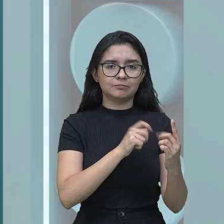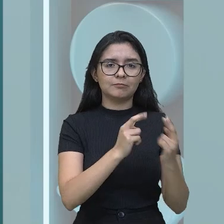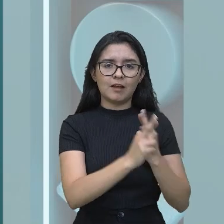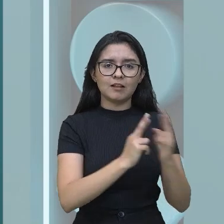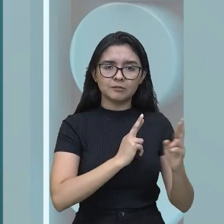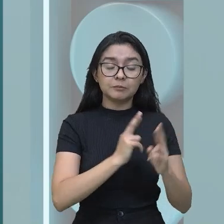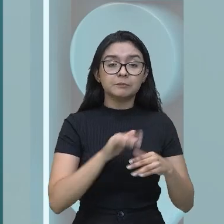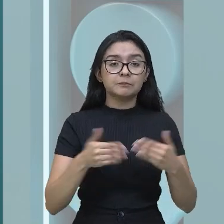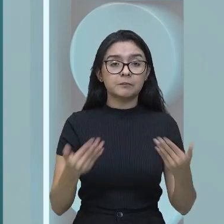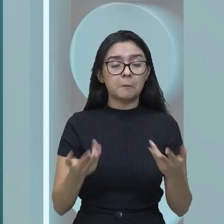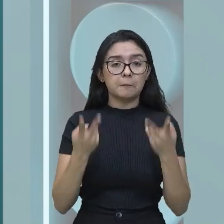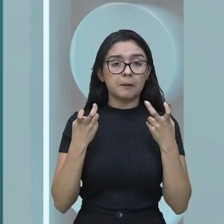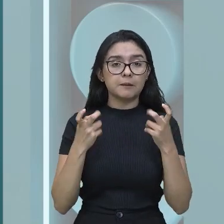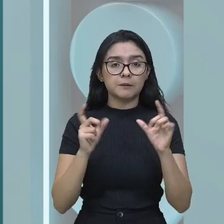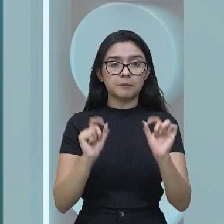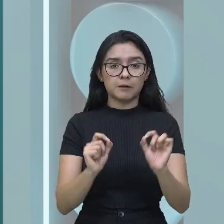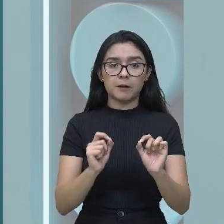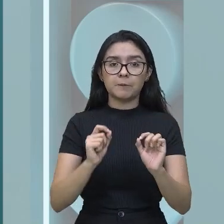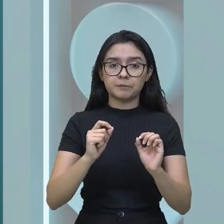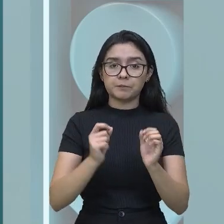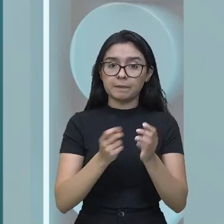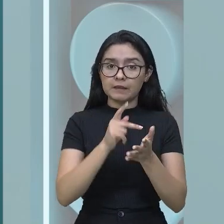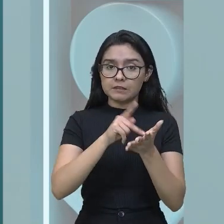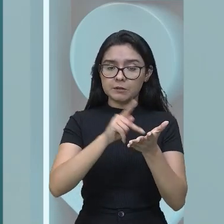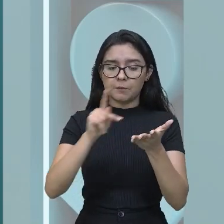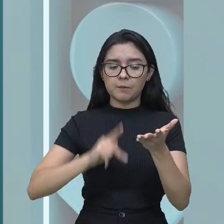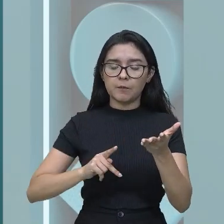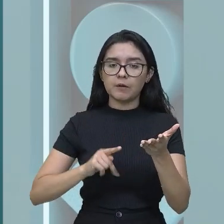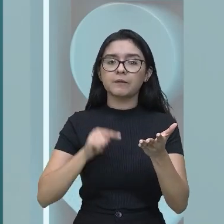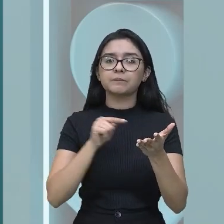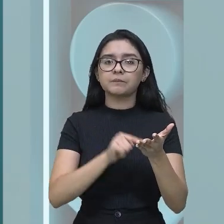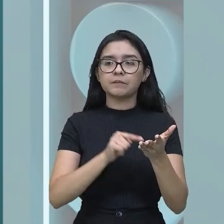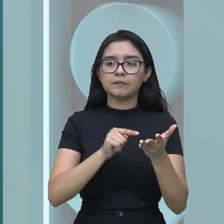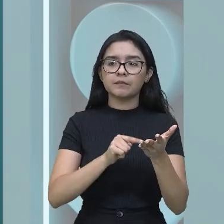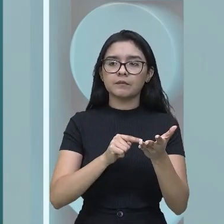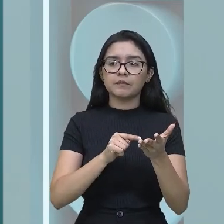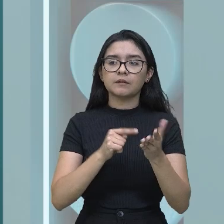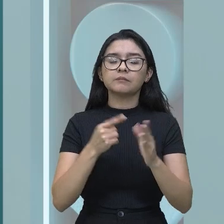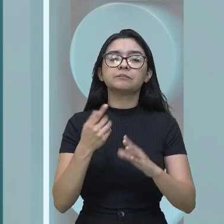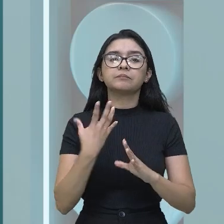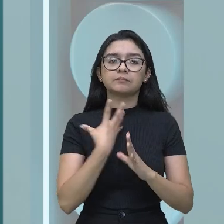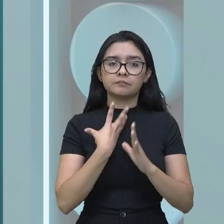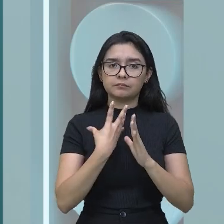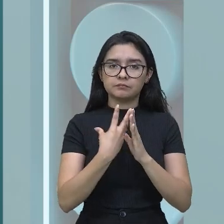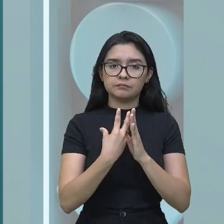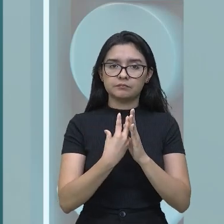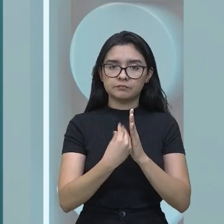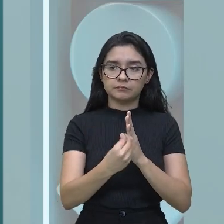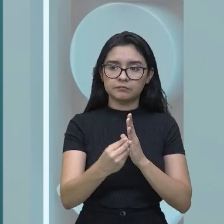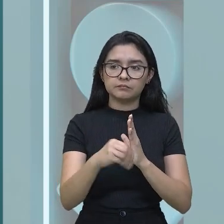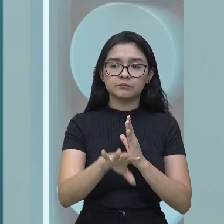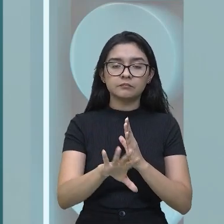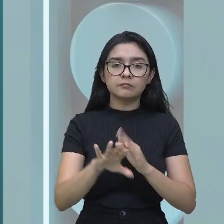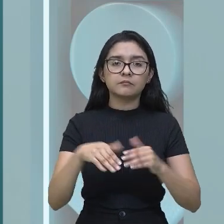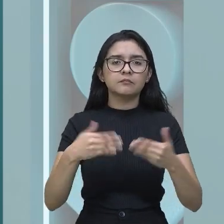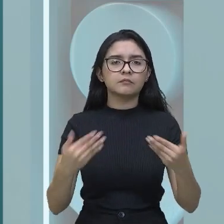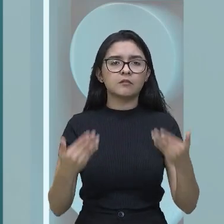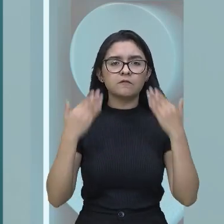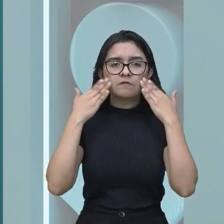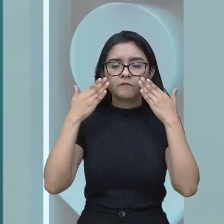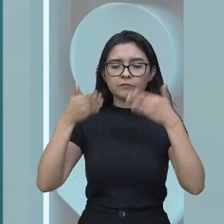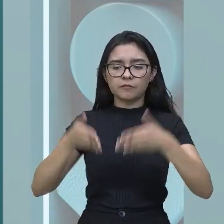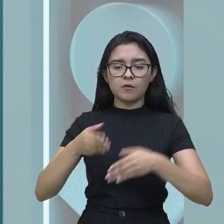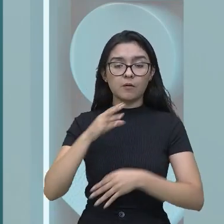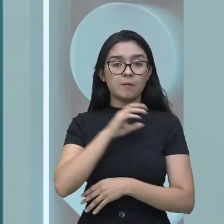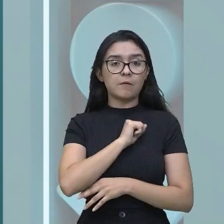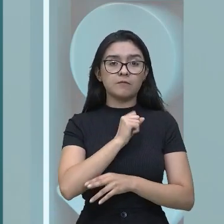observem que neste poema o eu lírico revela um olhar diferenciado para o amor tanto